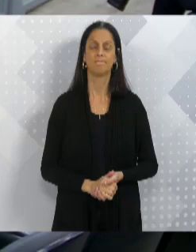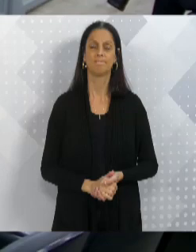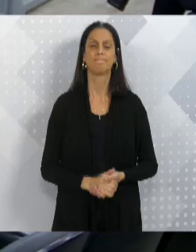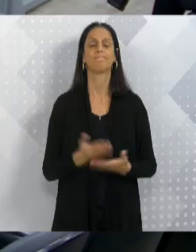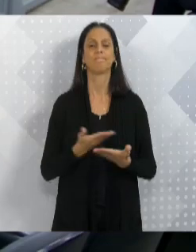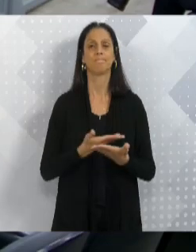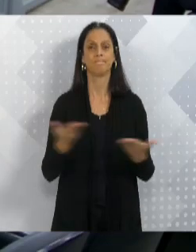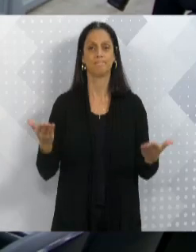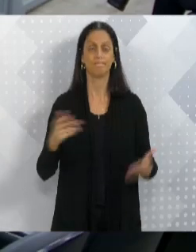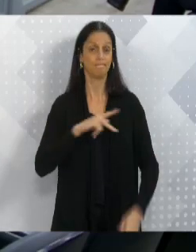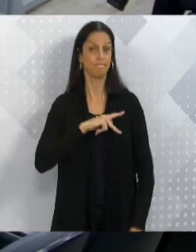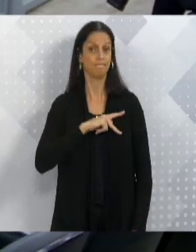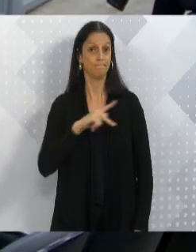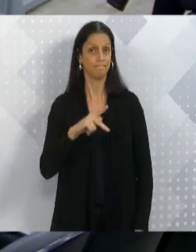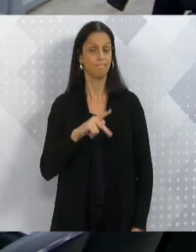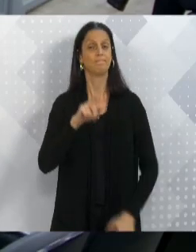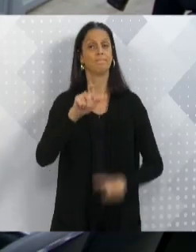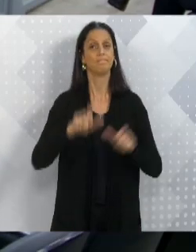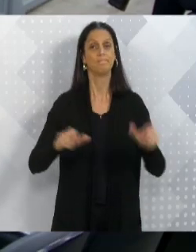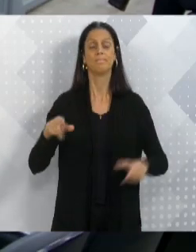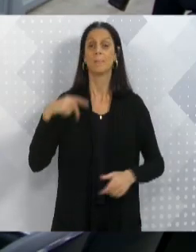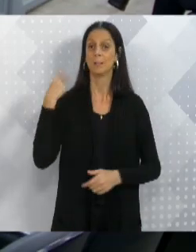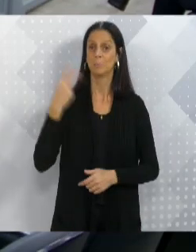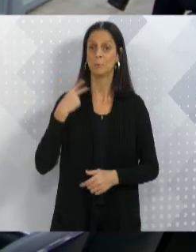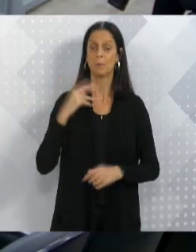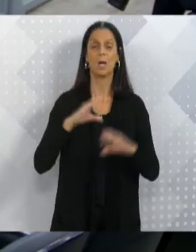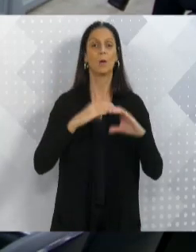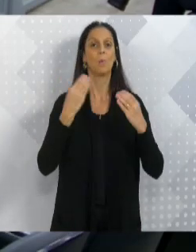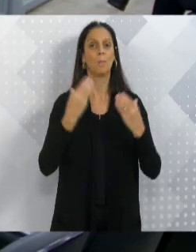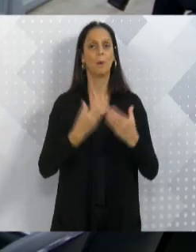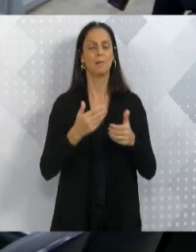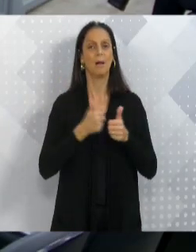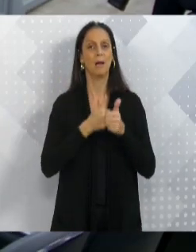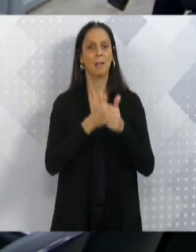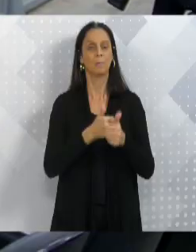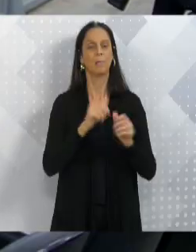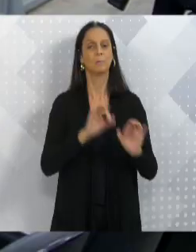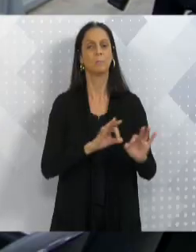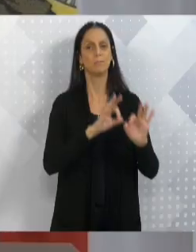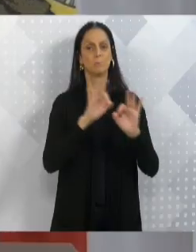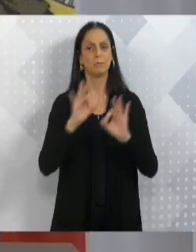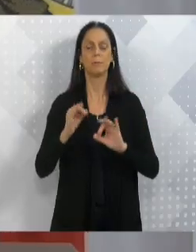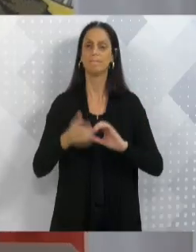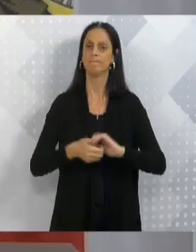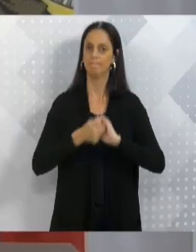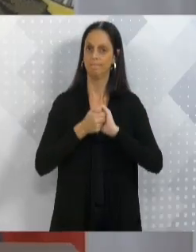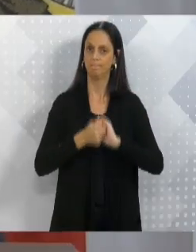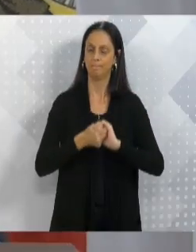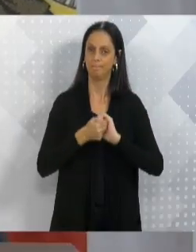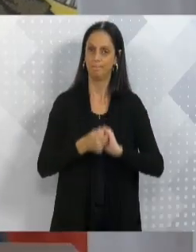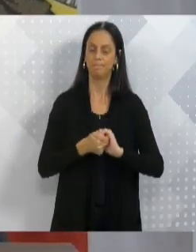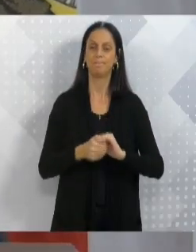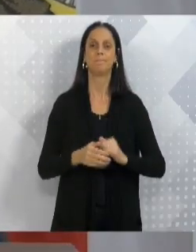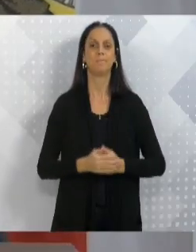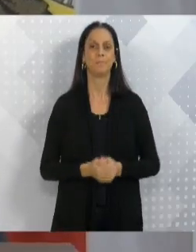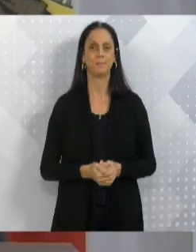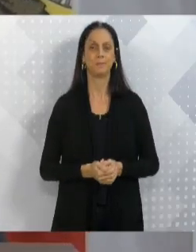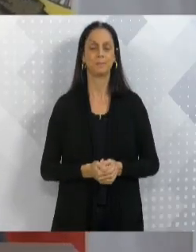Senhor presidente, senhores vereadores, comunidades que nos acompanham, meus cumprimentos. Eu quero destacar